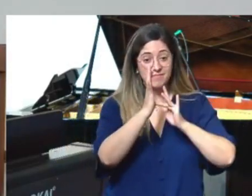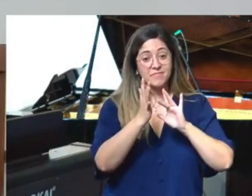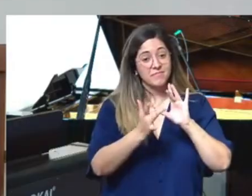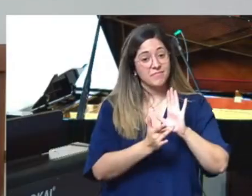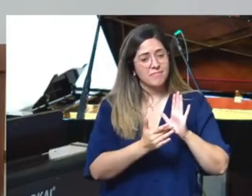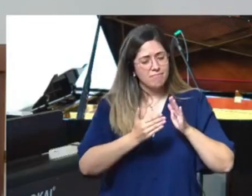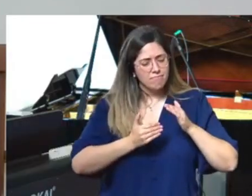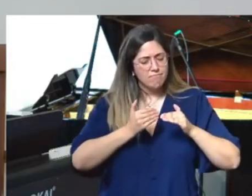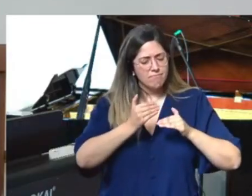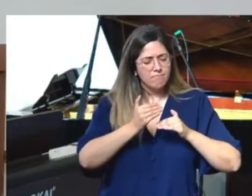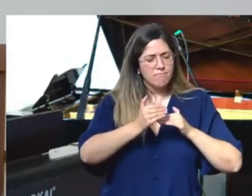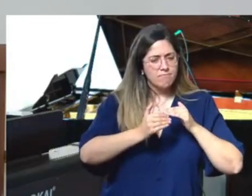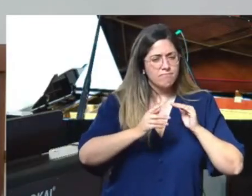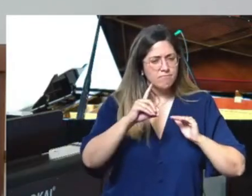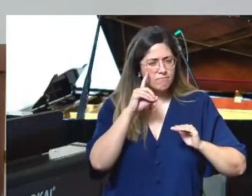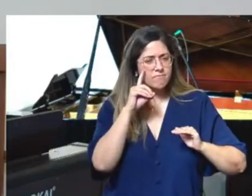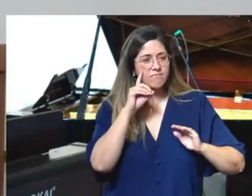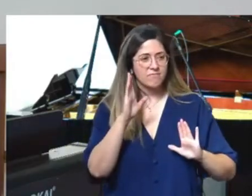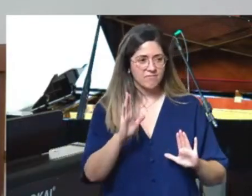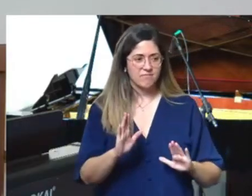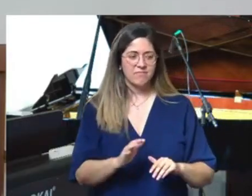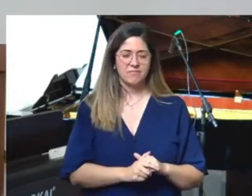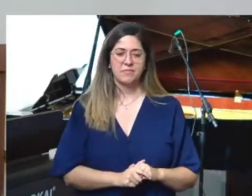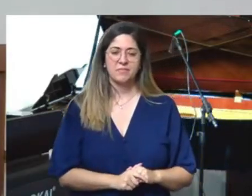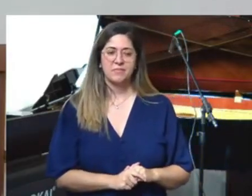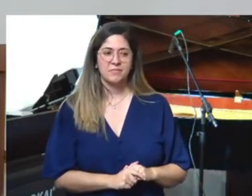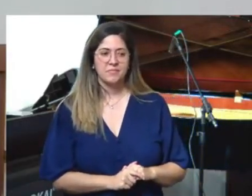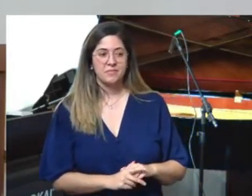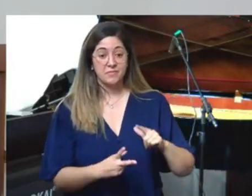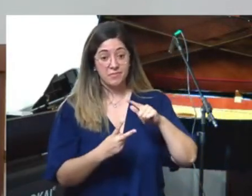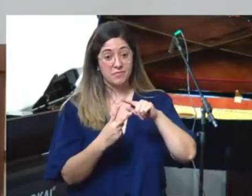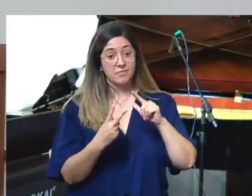gradativamente. Então, 2 corações.